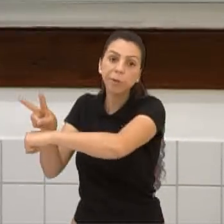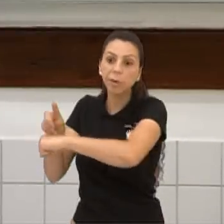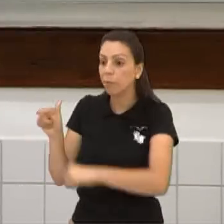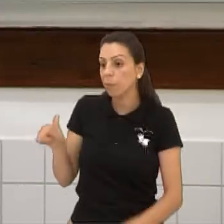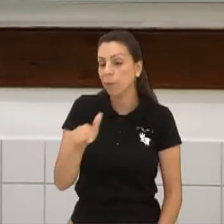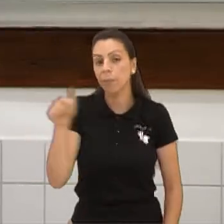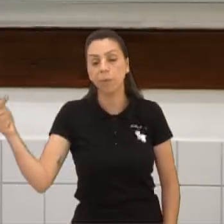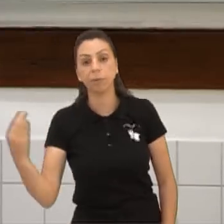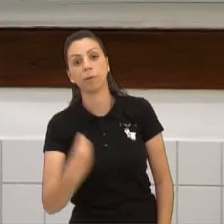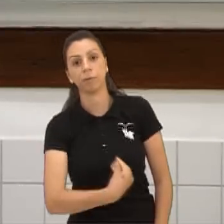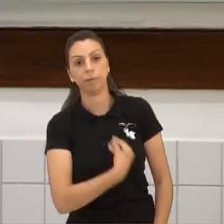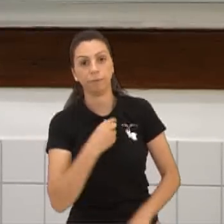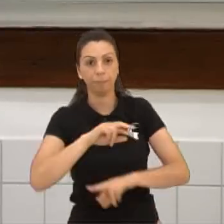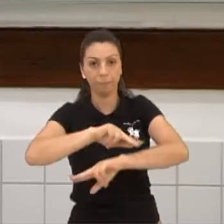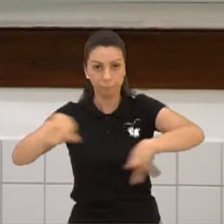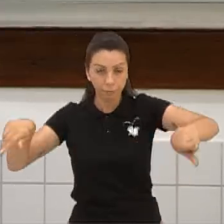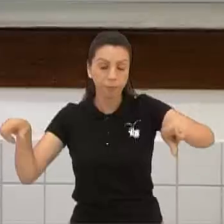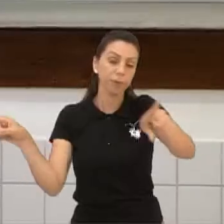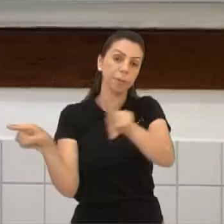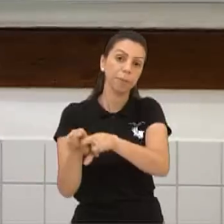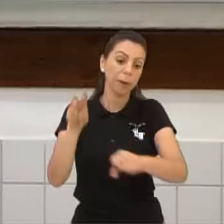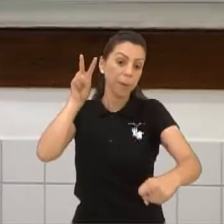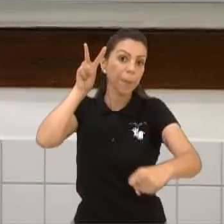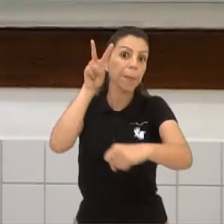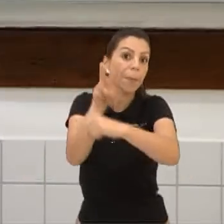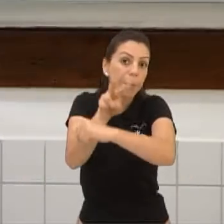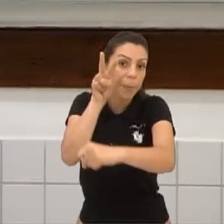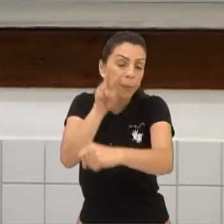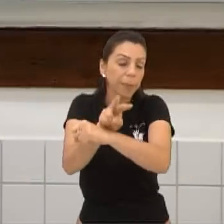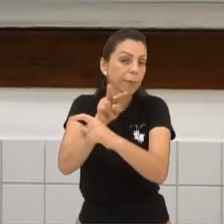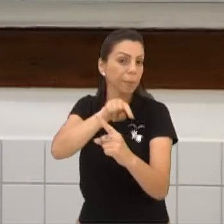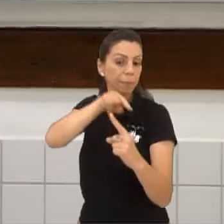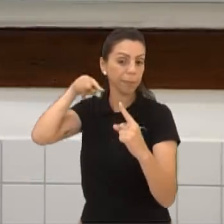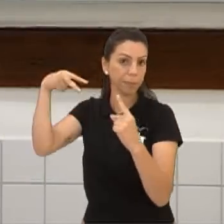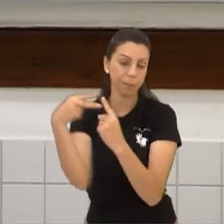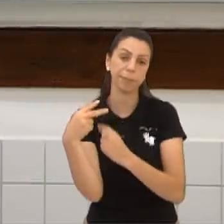vivos é cuidar também da perspectiva que eu tenho.